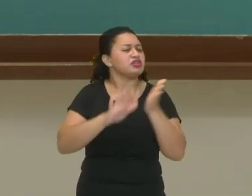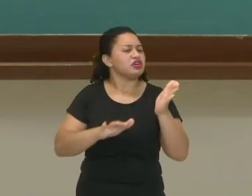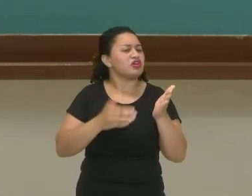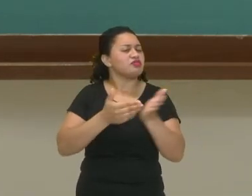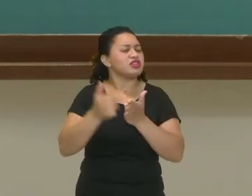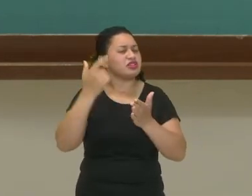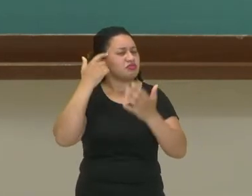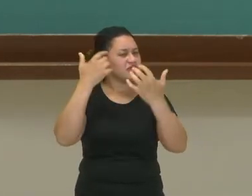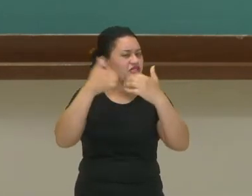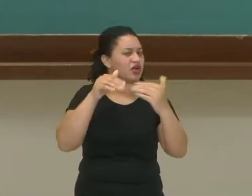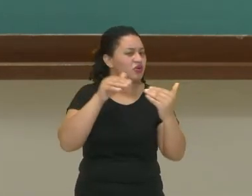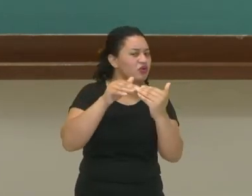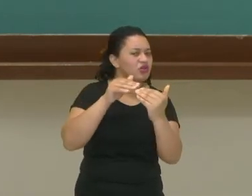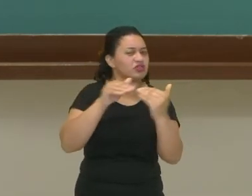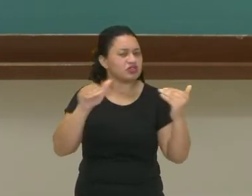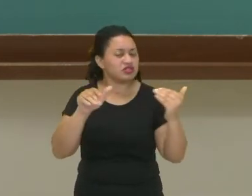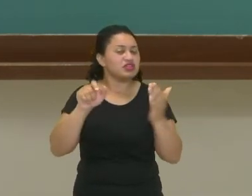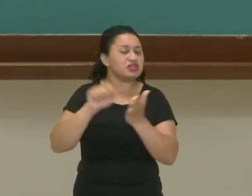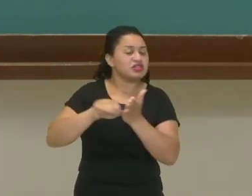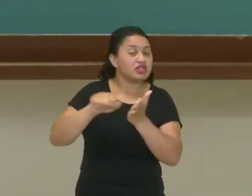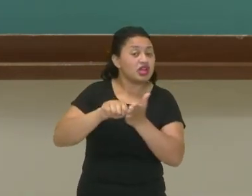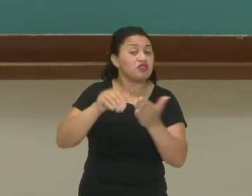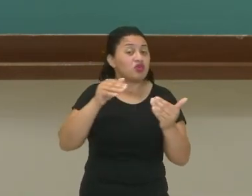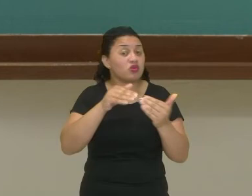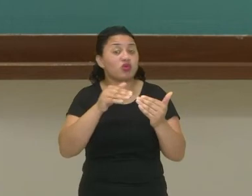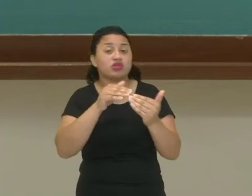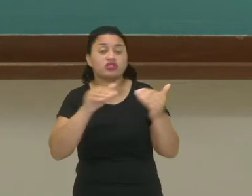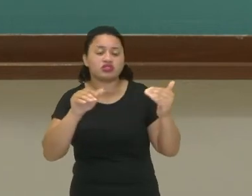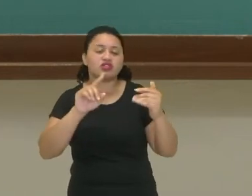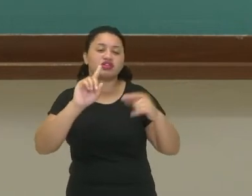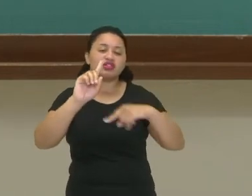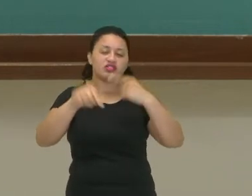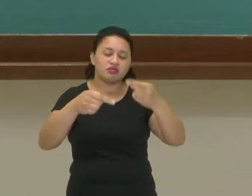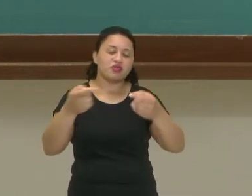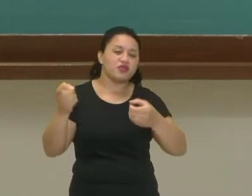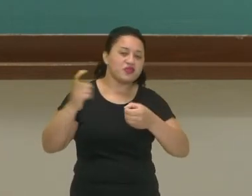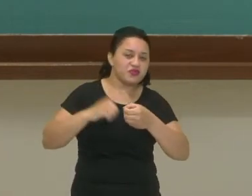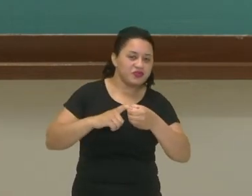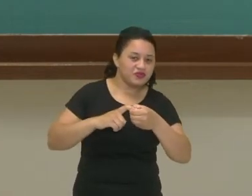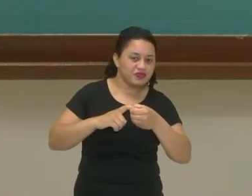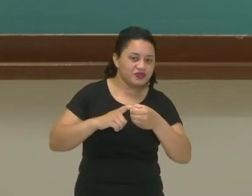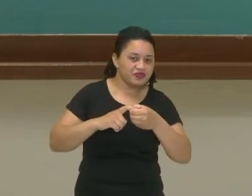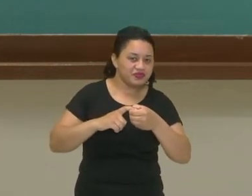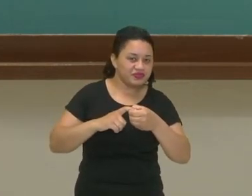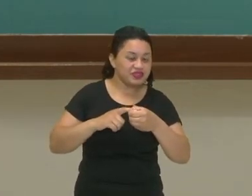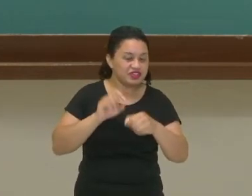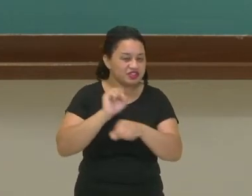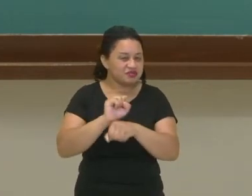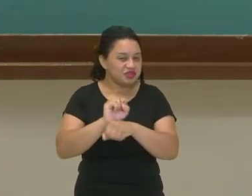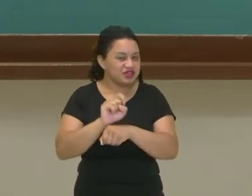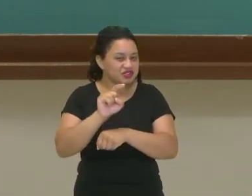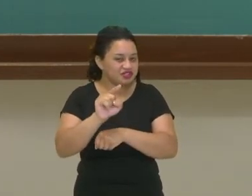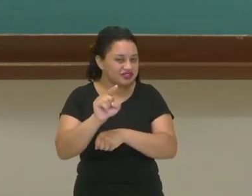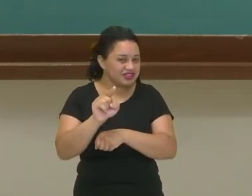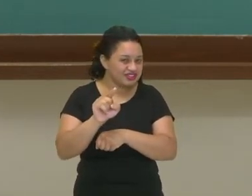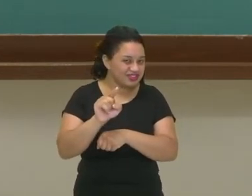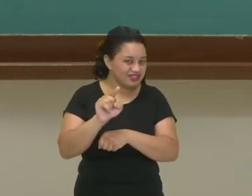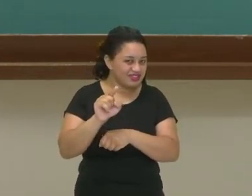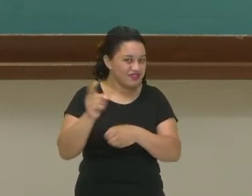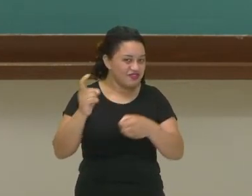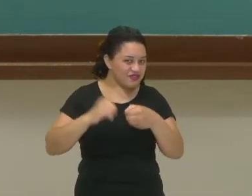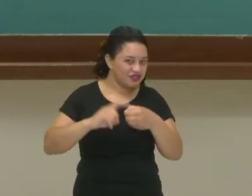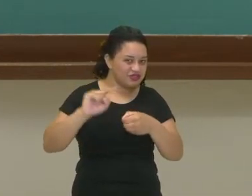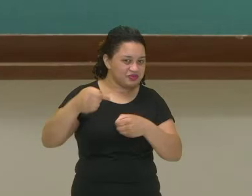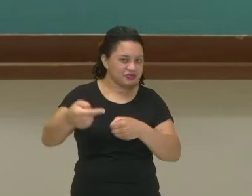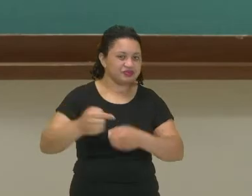ou discorda? Escreve aí se concorda ou não. Que daqui a pouquinho eu volto, hein? Vai lá, eu fico aqui, você fica aí. Vai lá, escreve